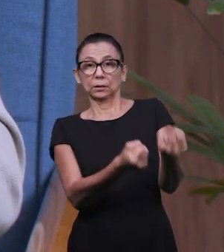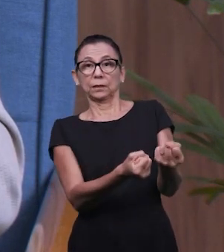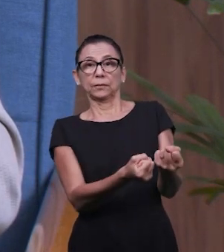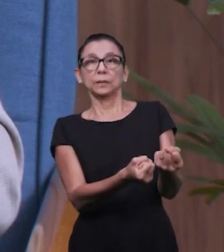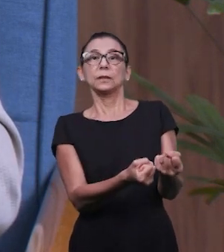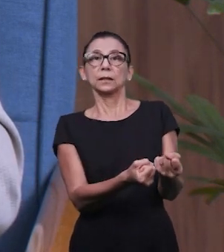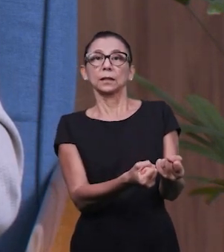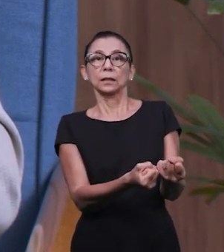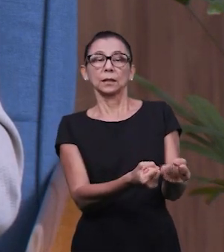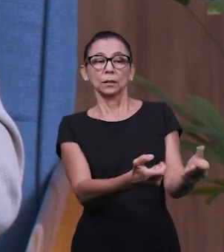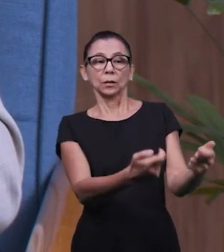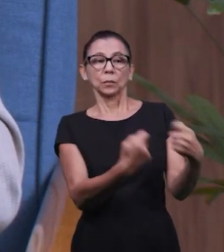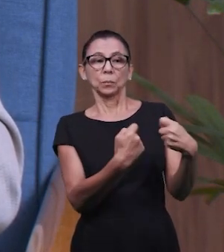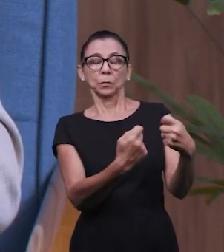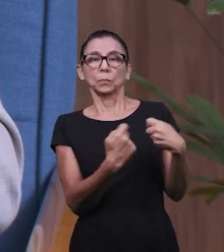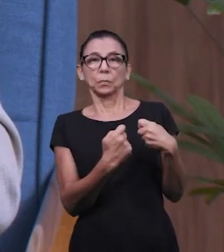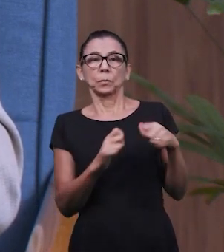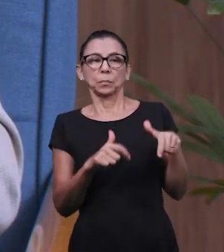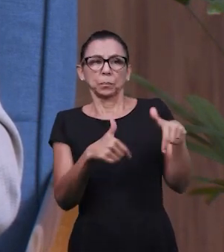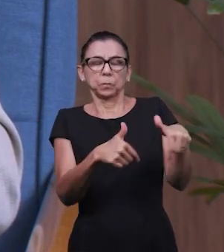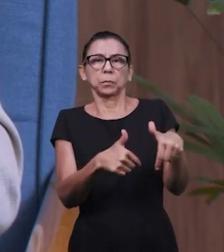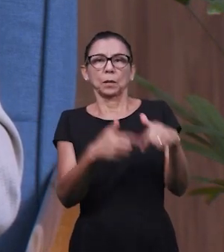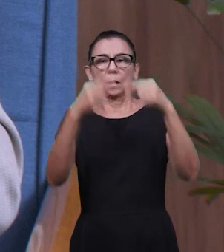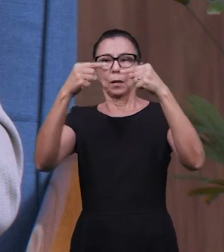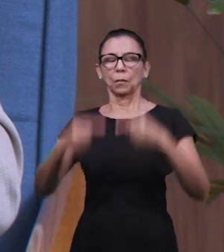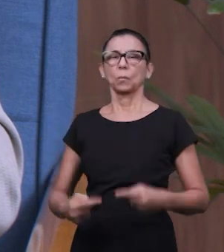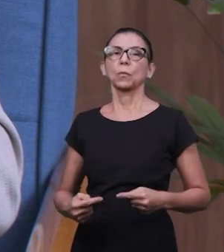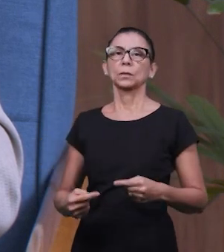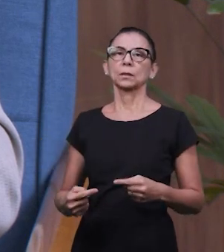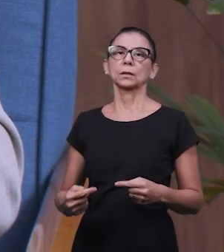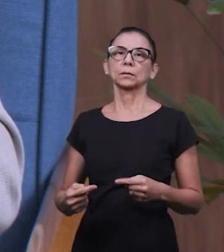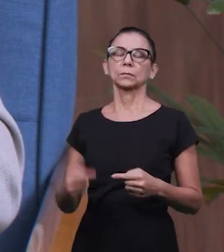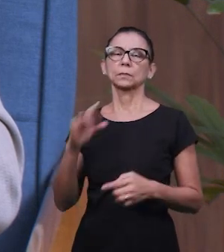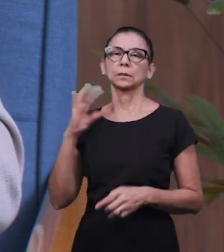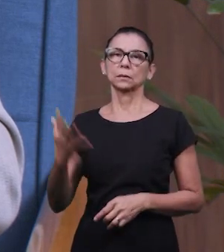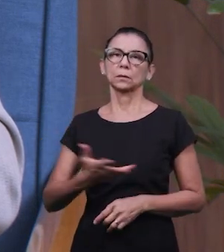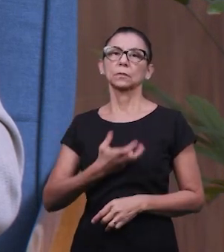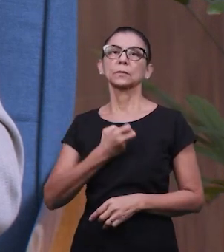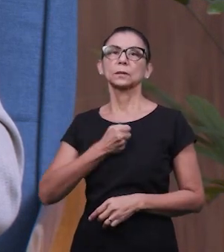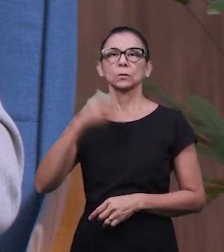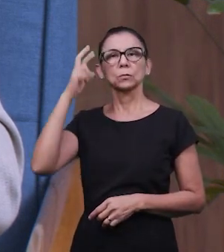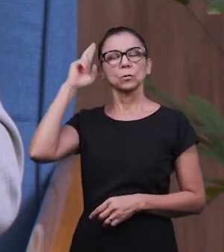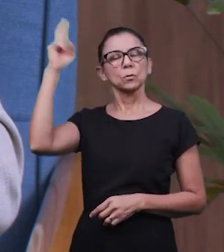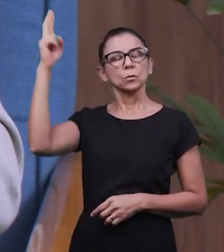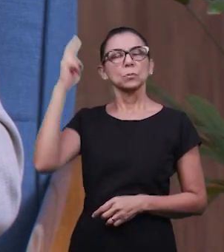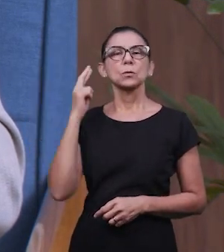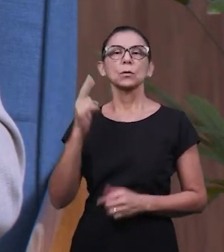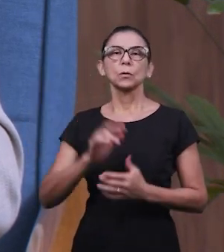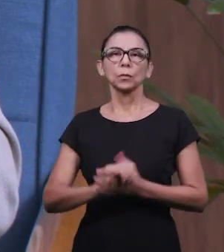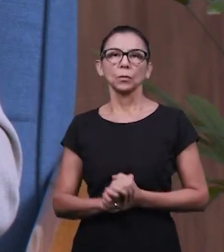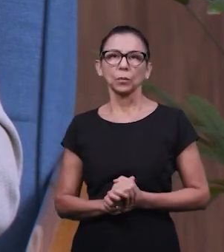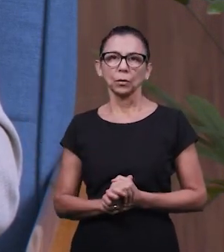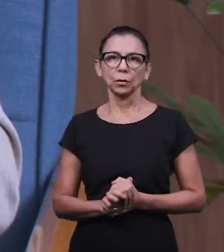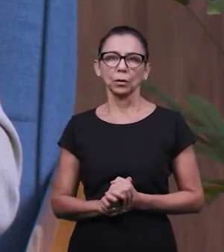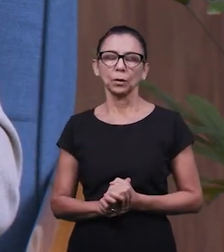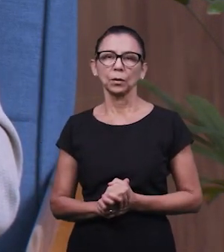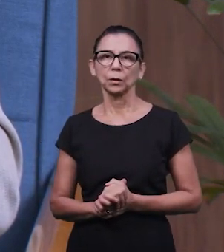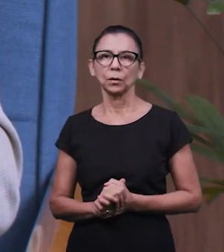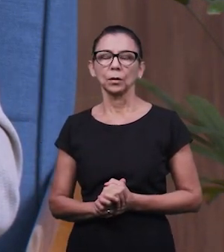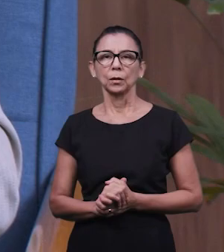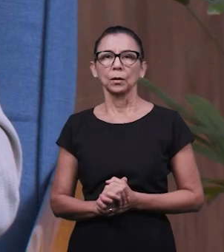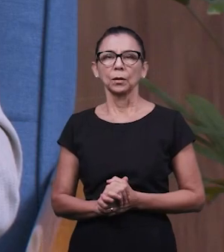muita oposição ao projeto de Deus. Como servos, precisamos ter uma postura definida e segura